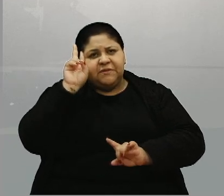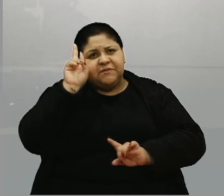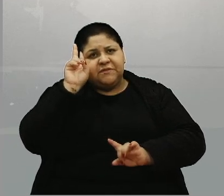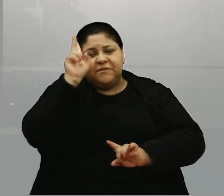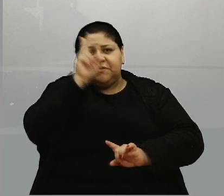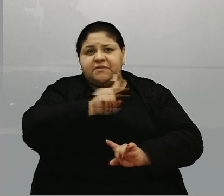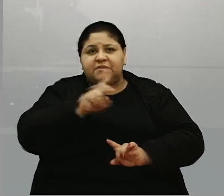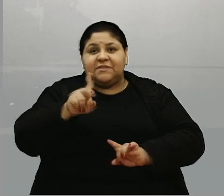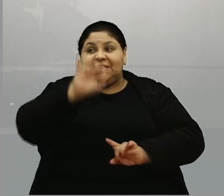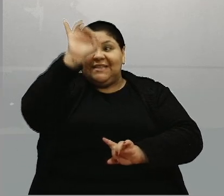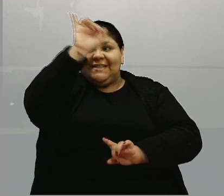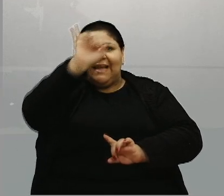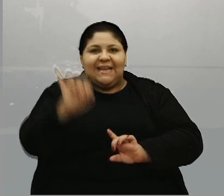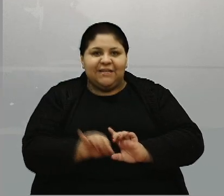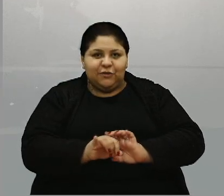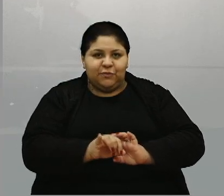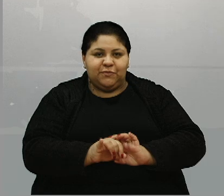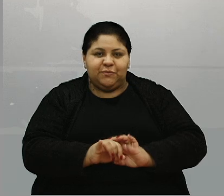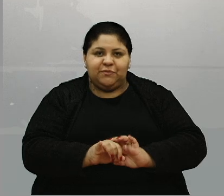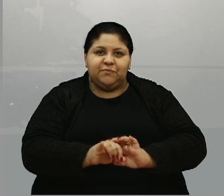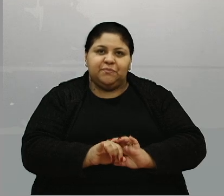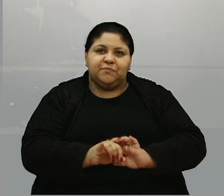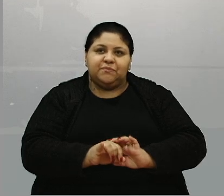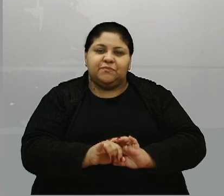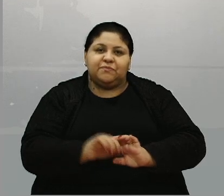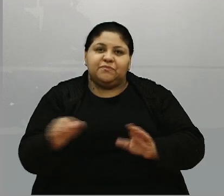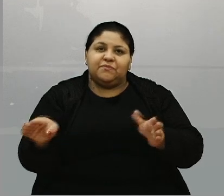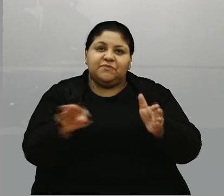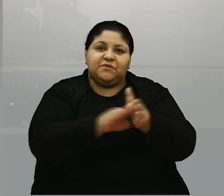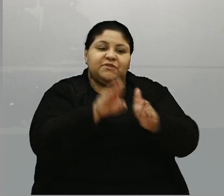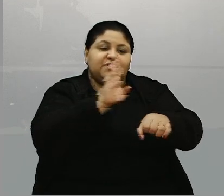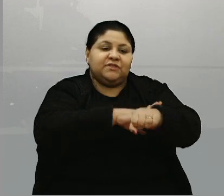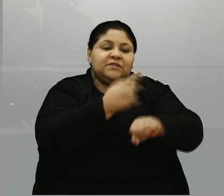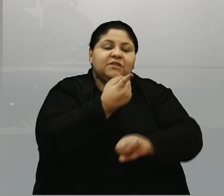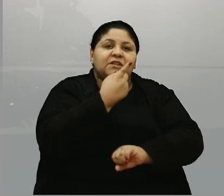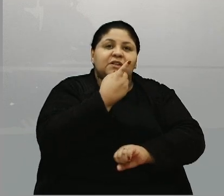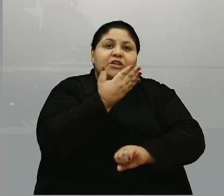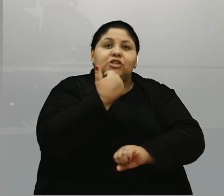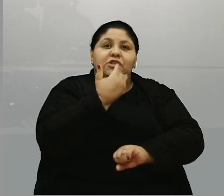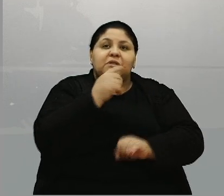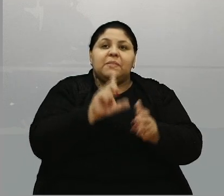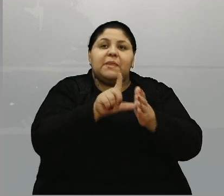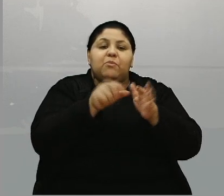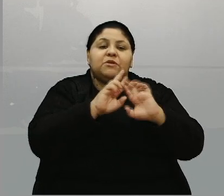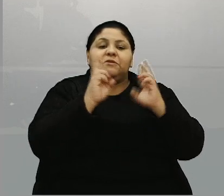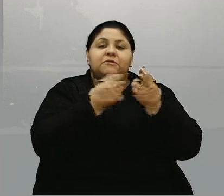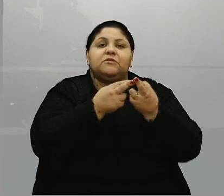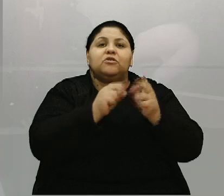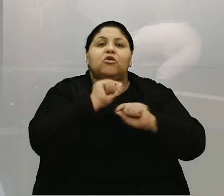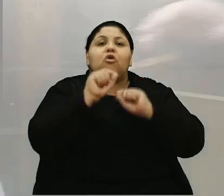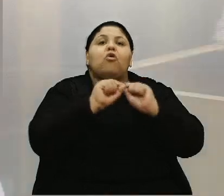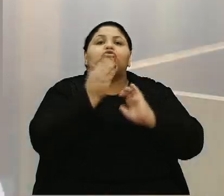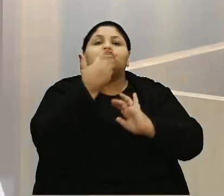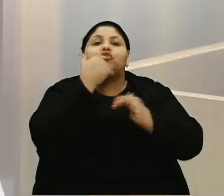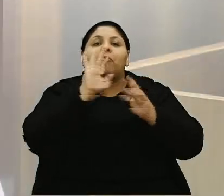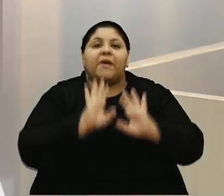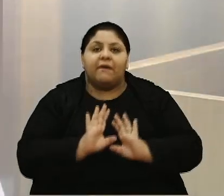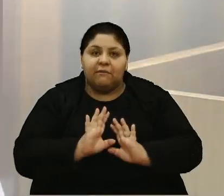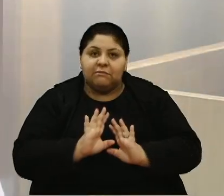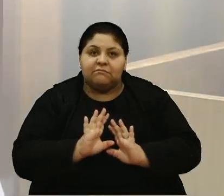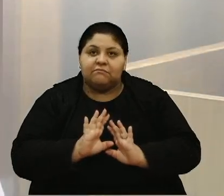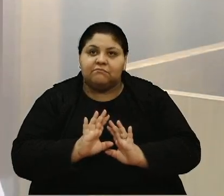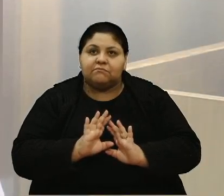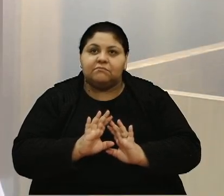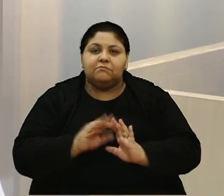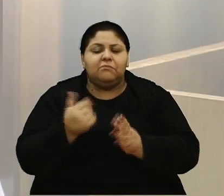professor italiano, e ele chegou a hora do almoço, depois das nossas reuniões técnicas, onde é que vamos almoçar? E a gente